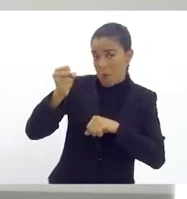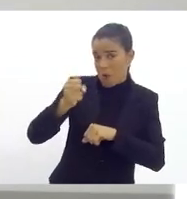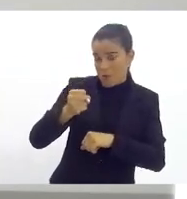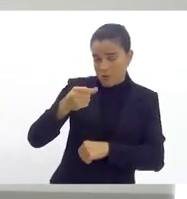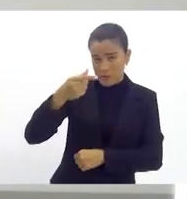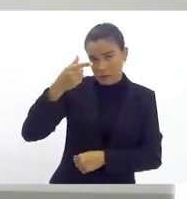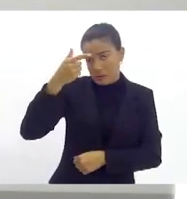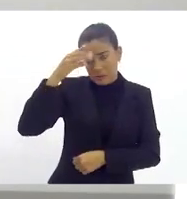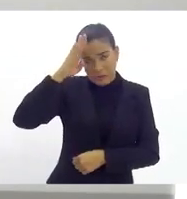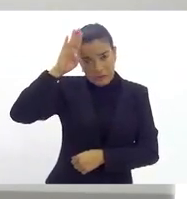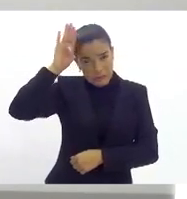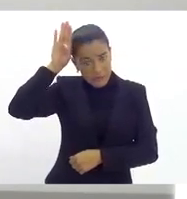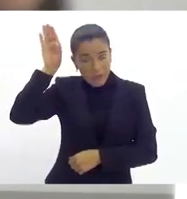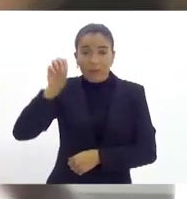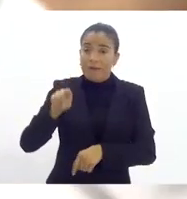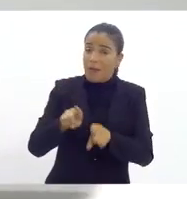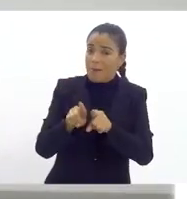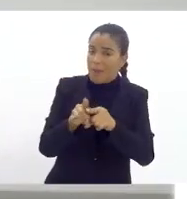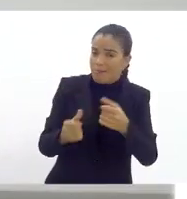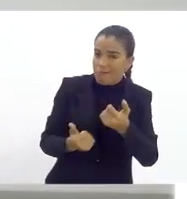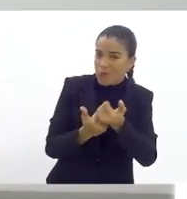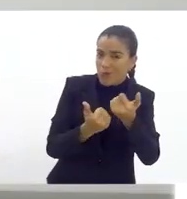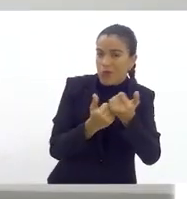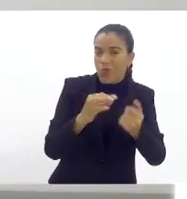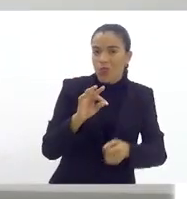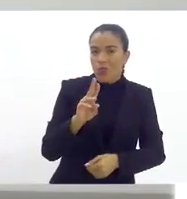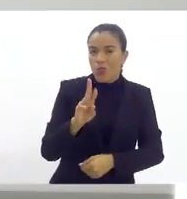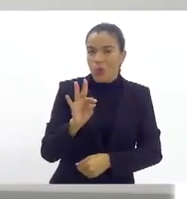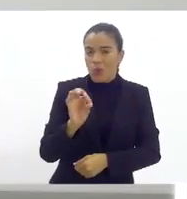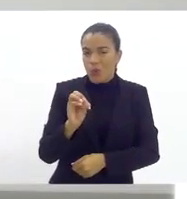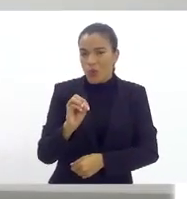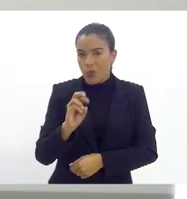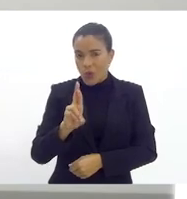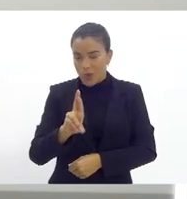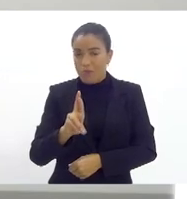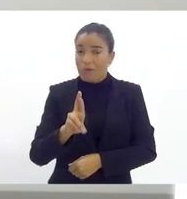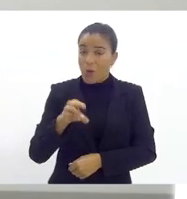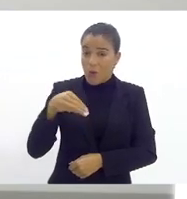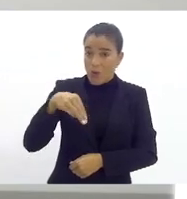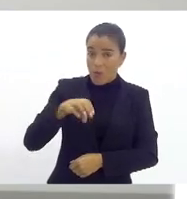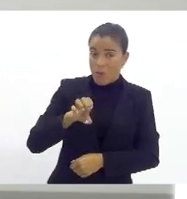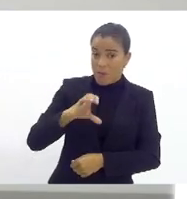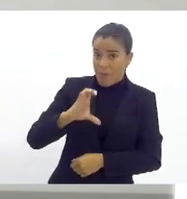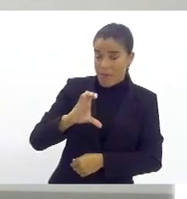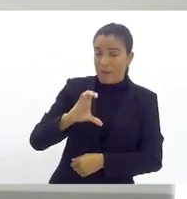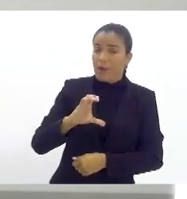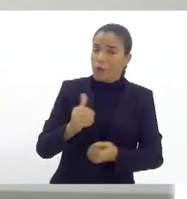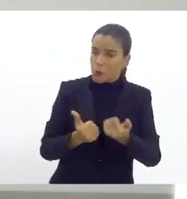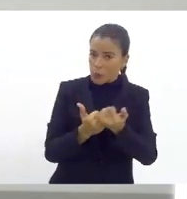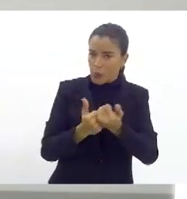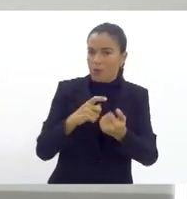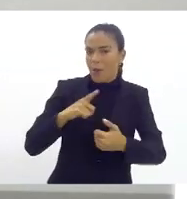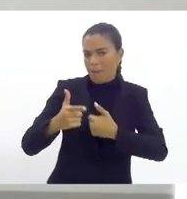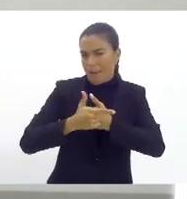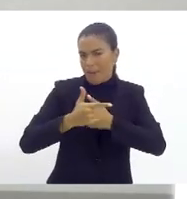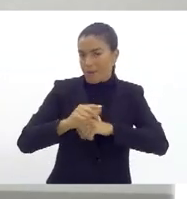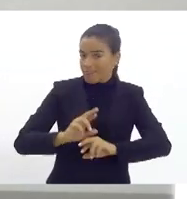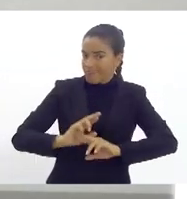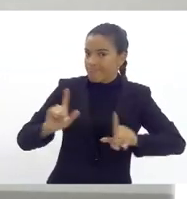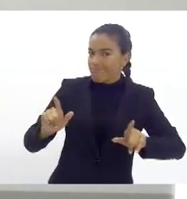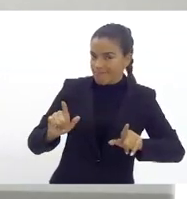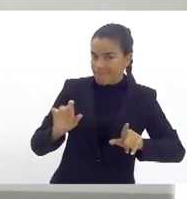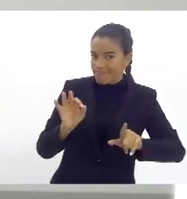falar um pouquinho do tutor né Todos sabem que pelo MEC tutor tem um papel diferenciado